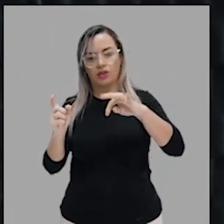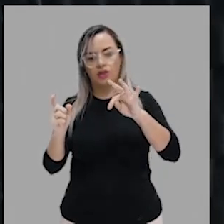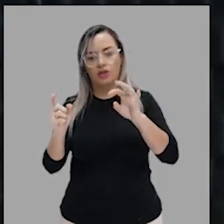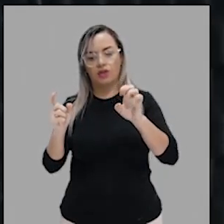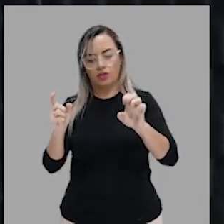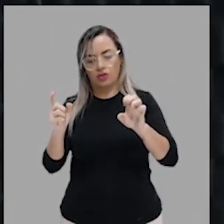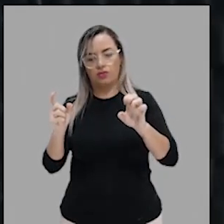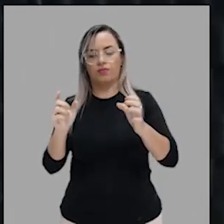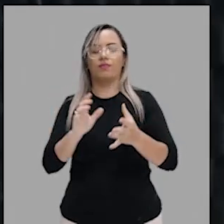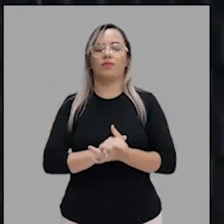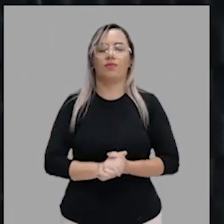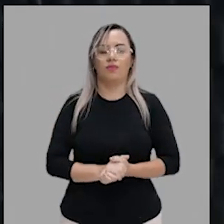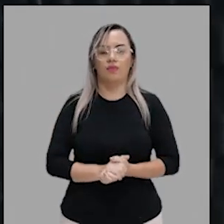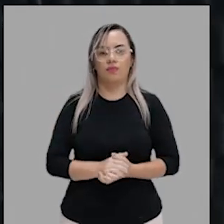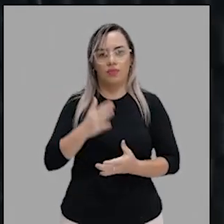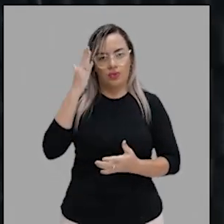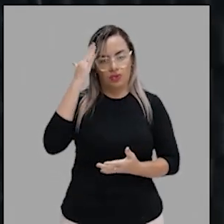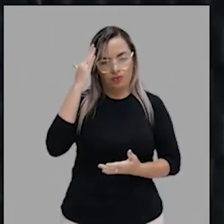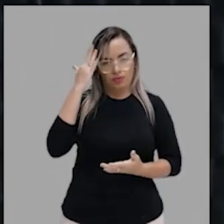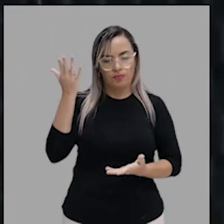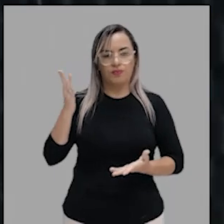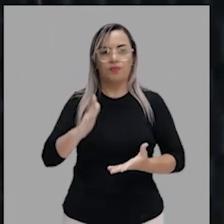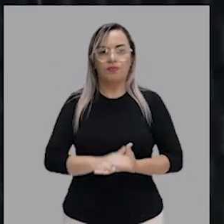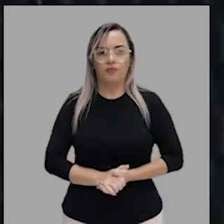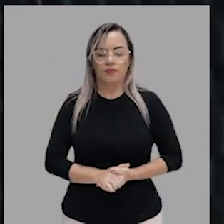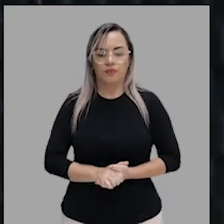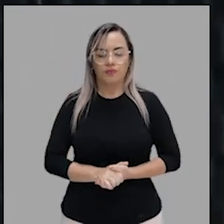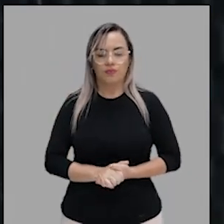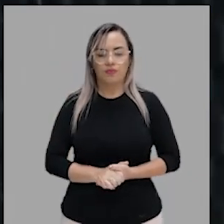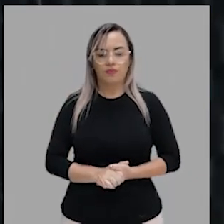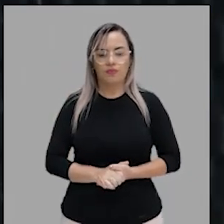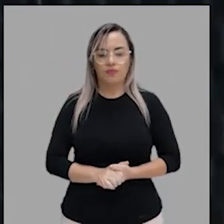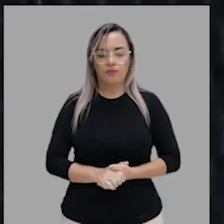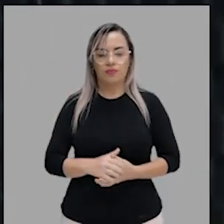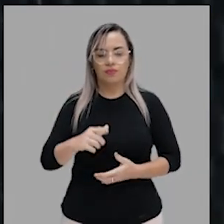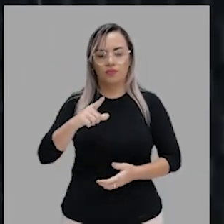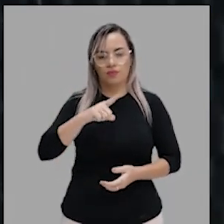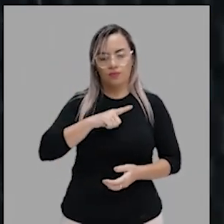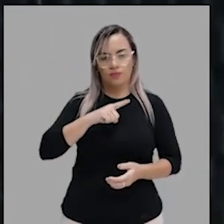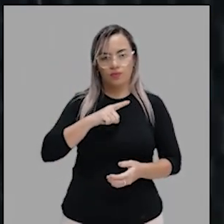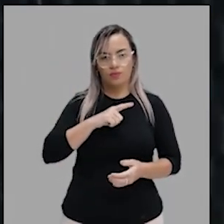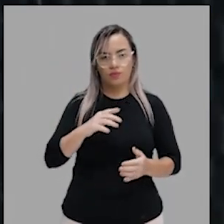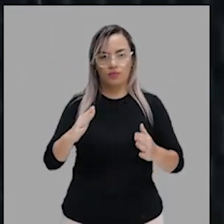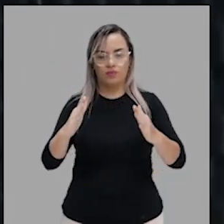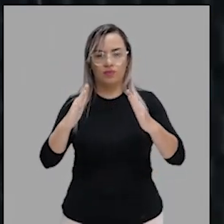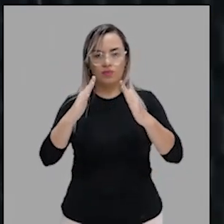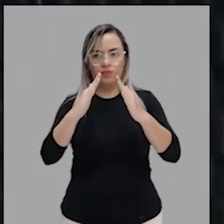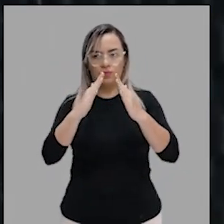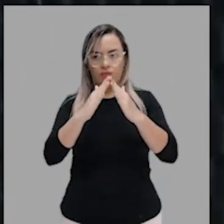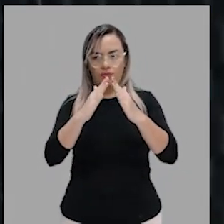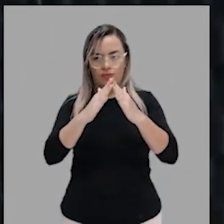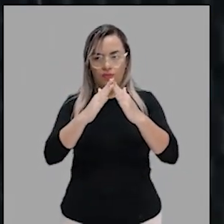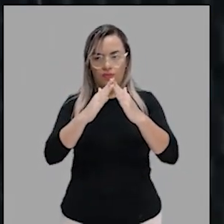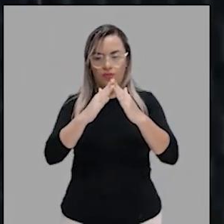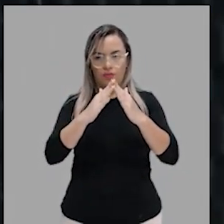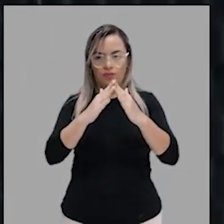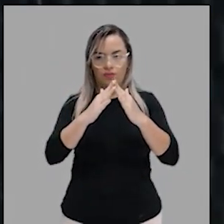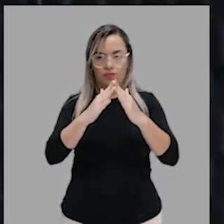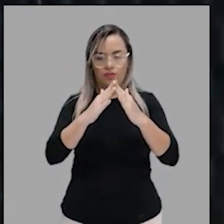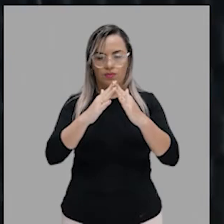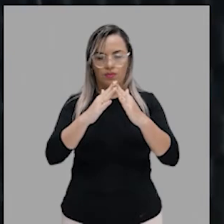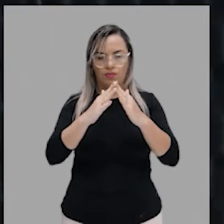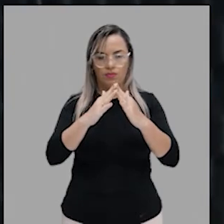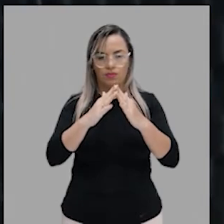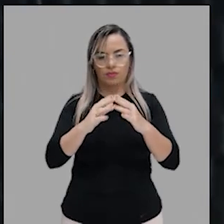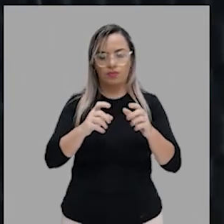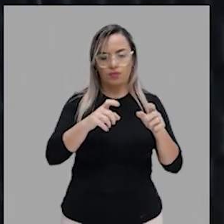advérbio, é substantivo. Não é assim? Eu tenho uma casa, eu tenho um sítio,